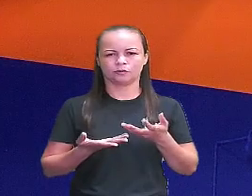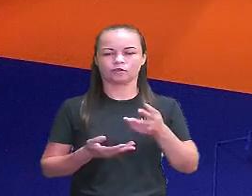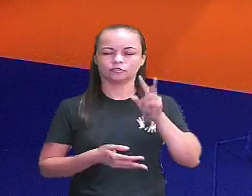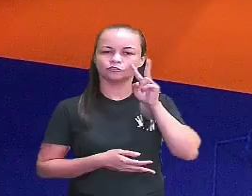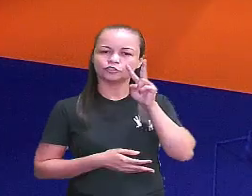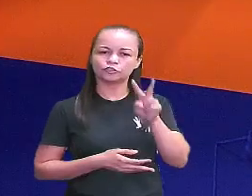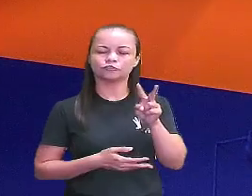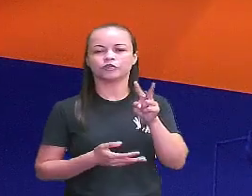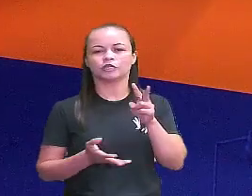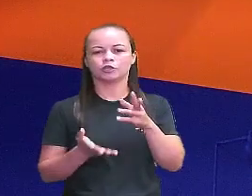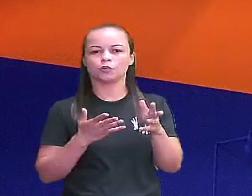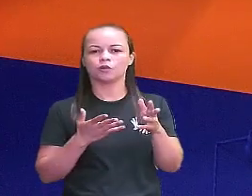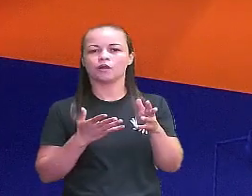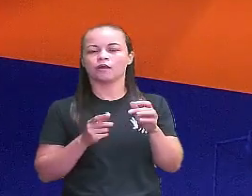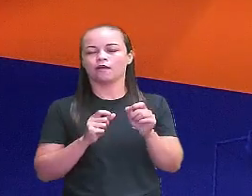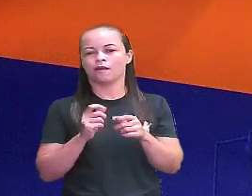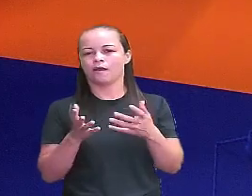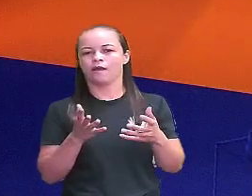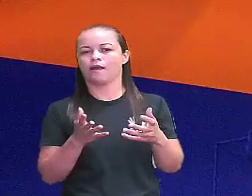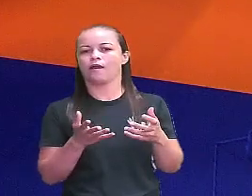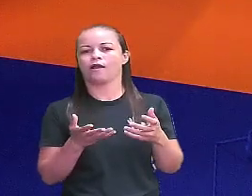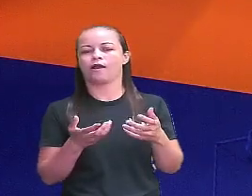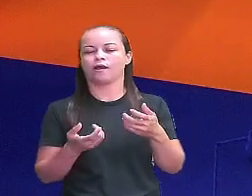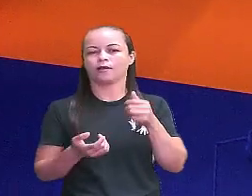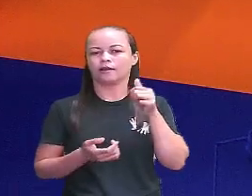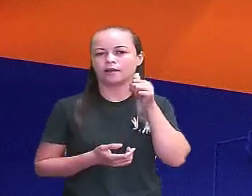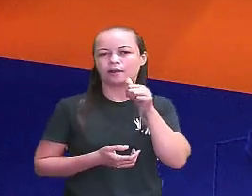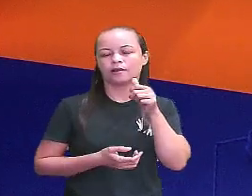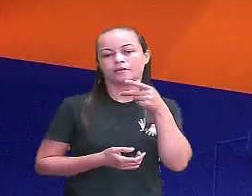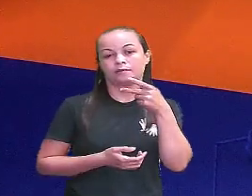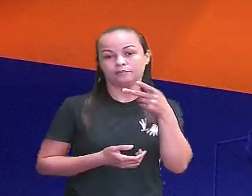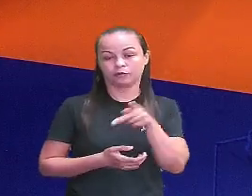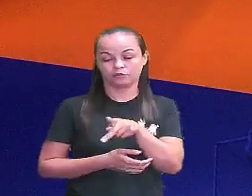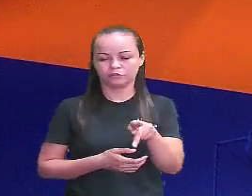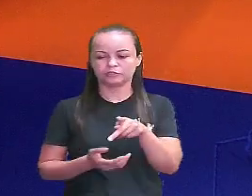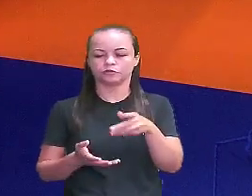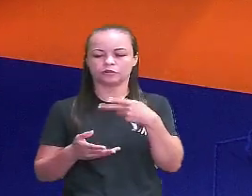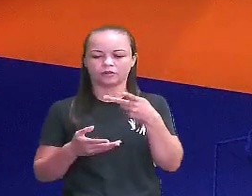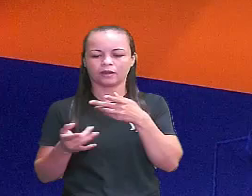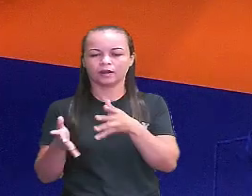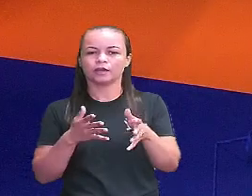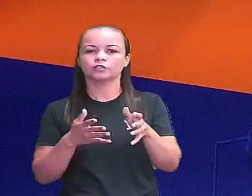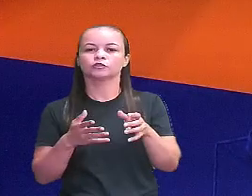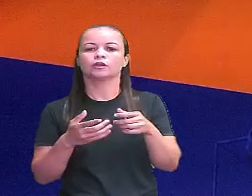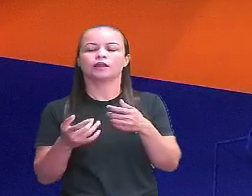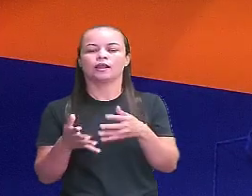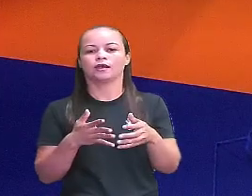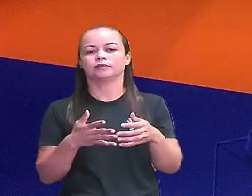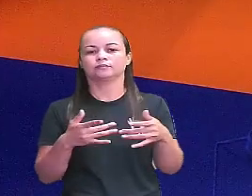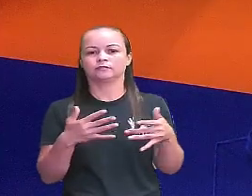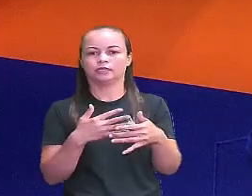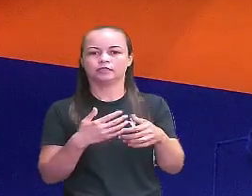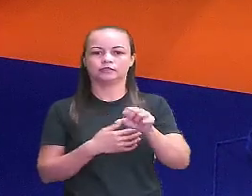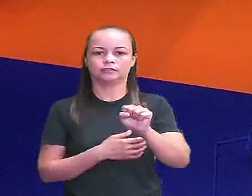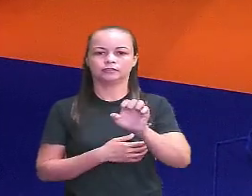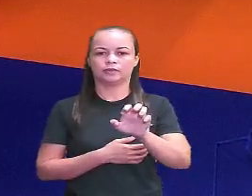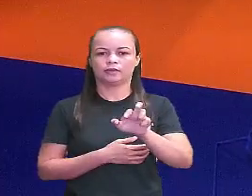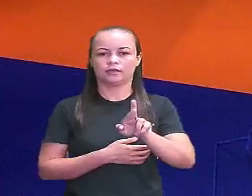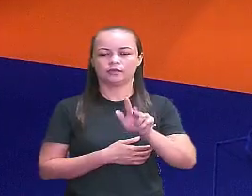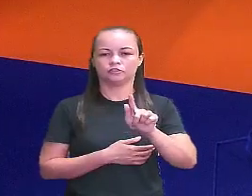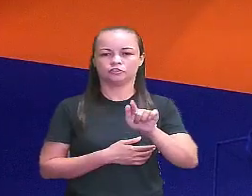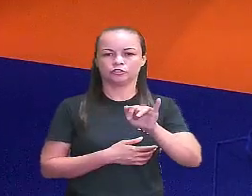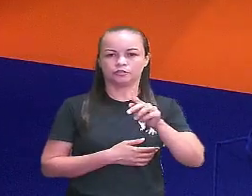da professora Emily, da cordelista, né? Ela também é cordelista, é poetisa lá de Sergipe. Então, ela nos explicou muito bem a diferença